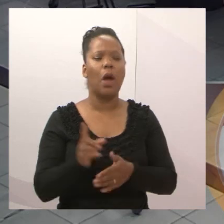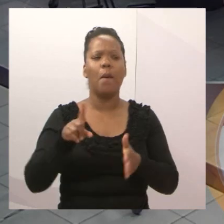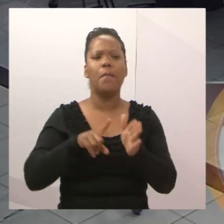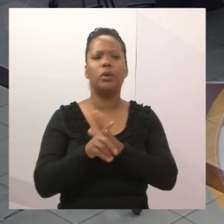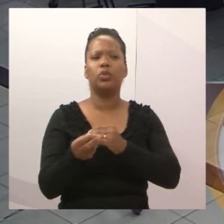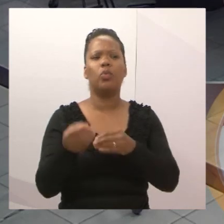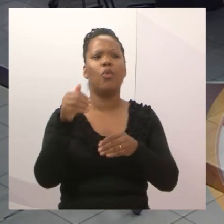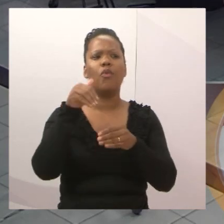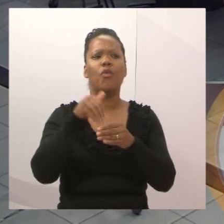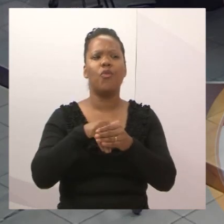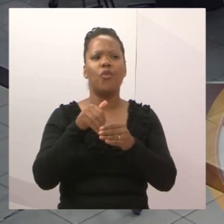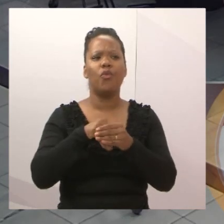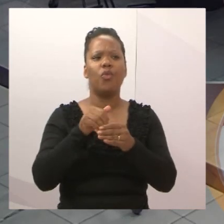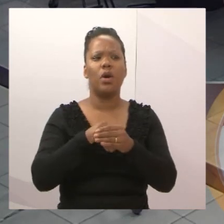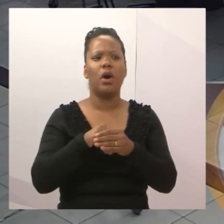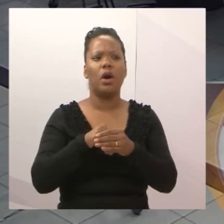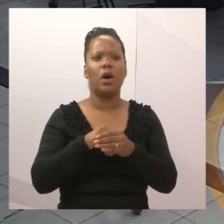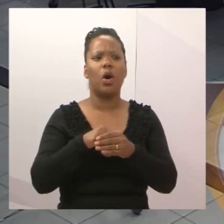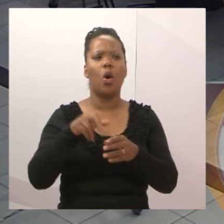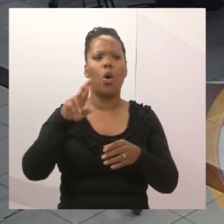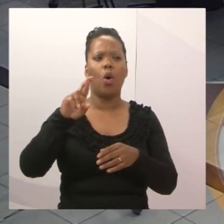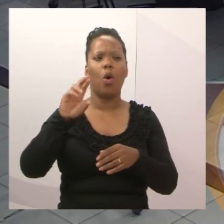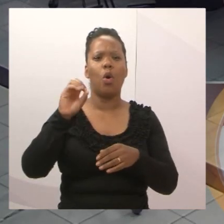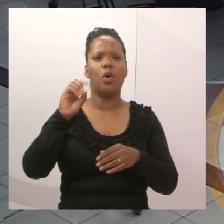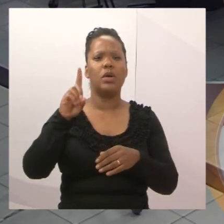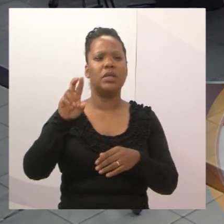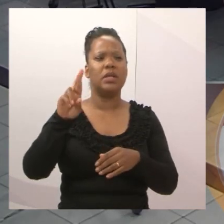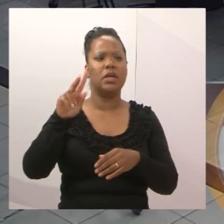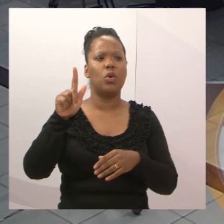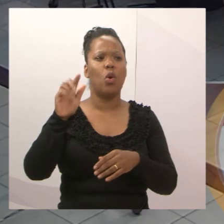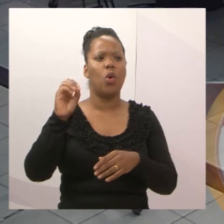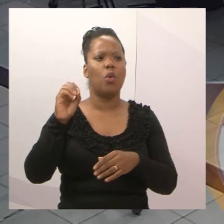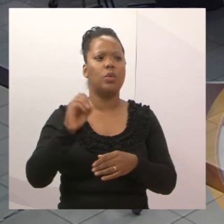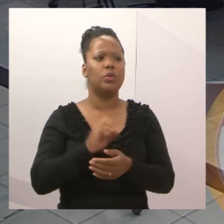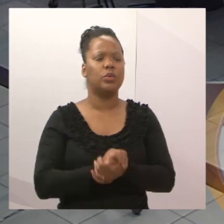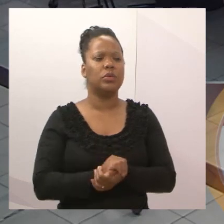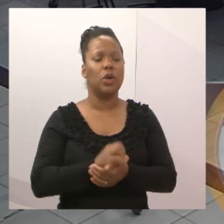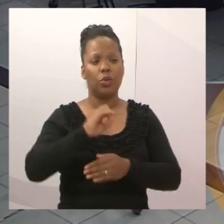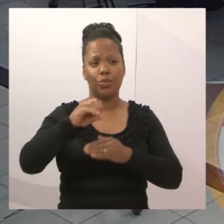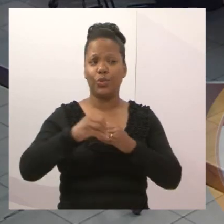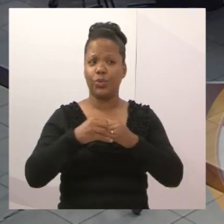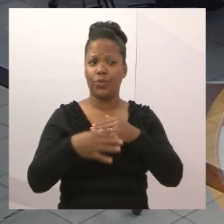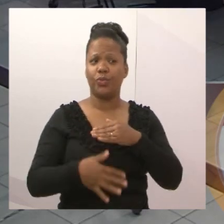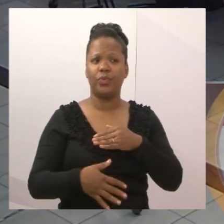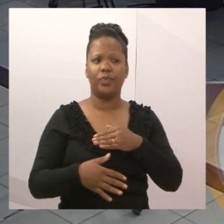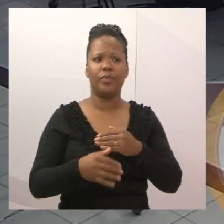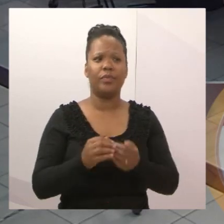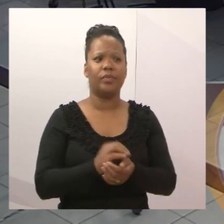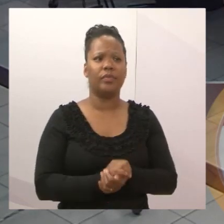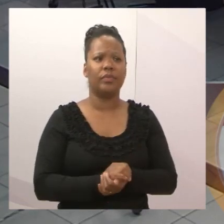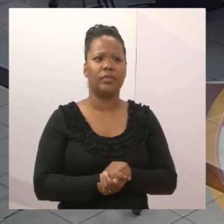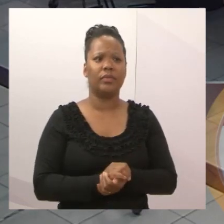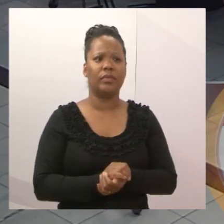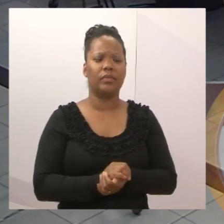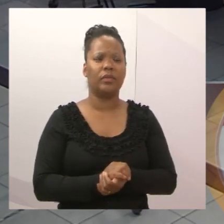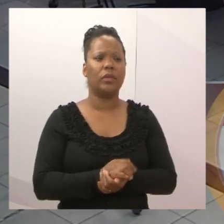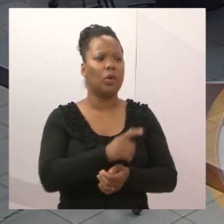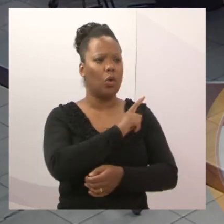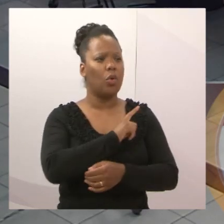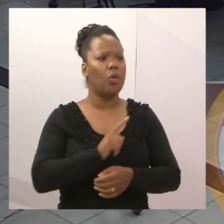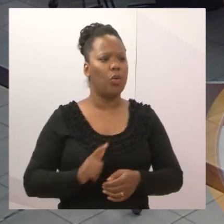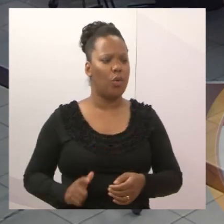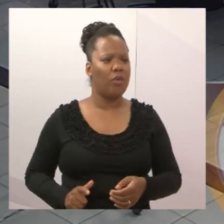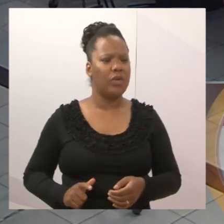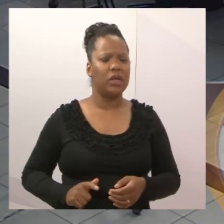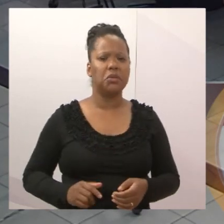Como vota o vereador Dr. Rodrigo Salomão? Só justificando meu voto, Patrícia, eu acho que o governo usou de uma